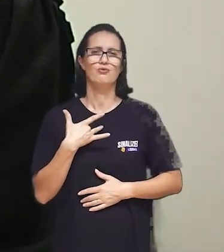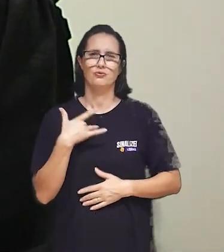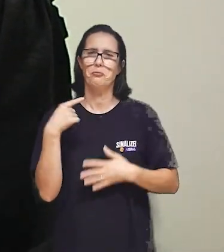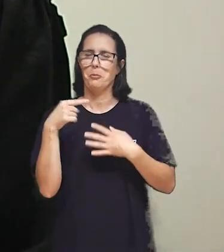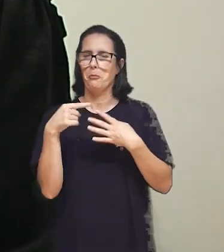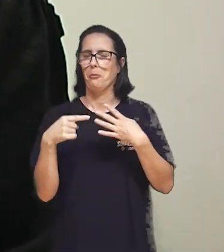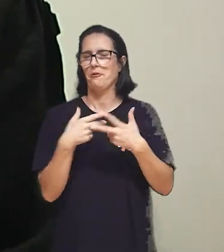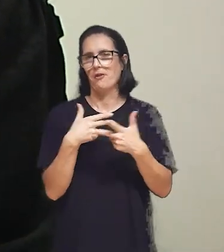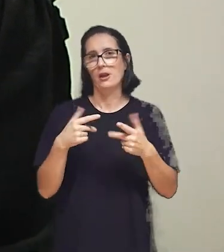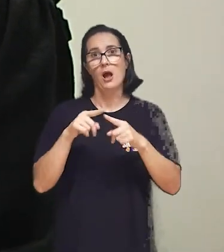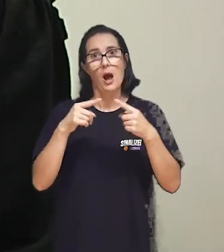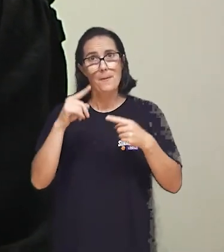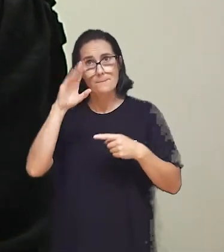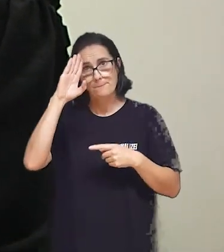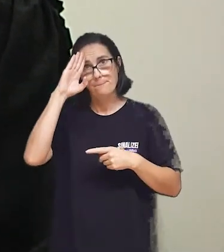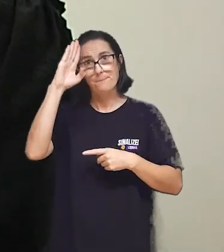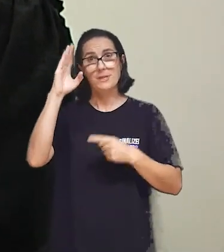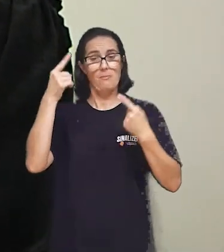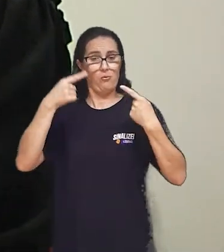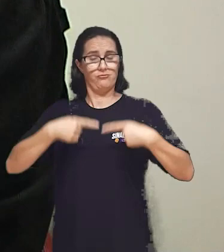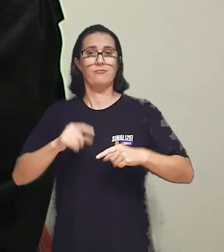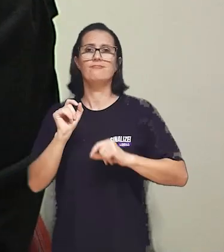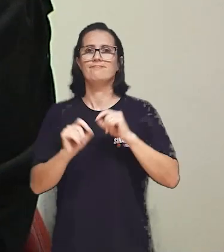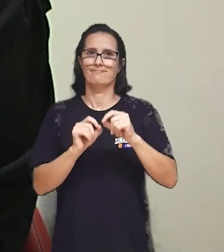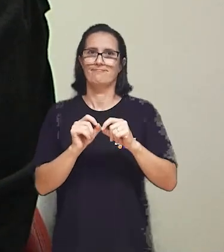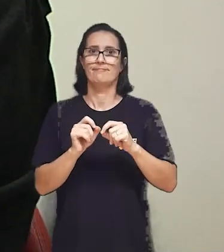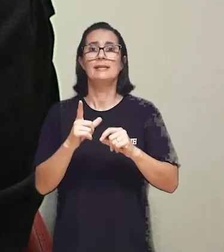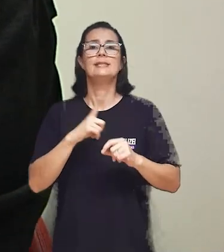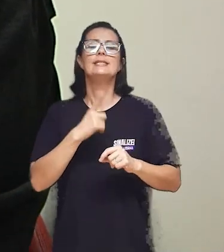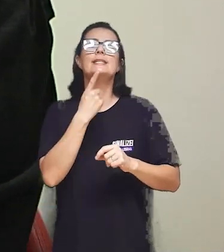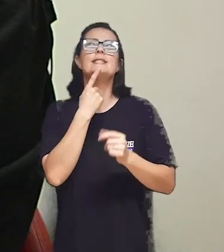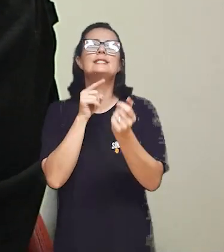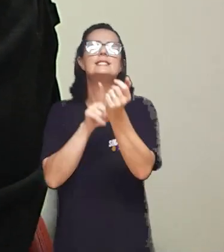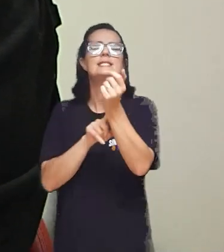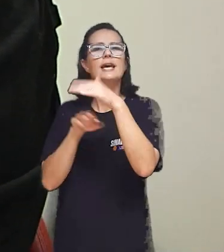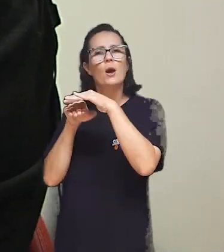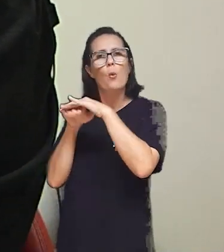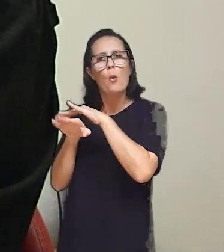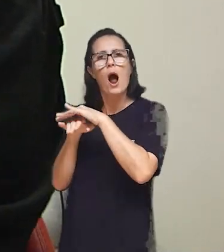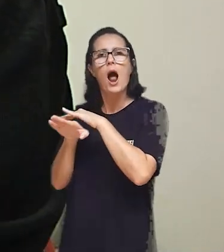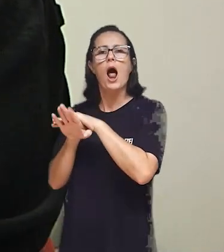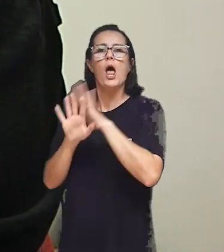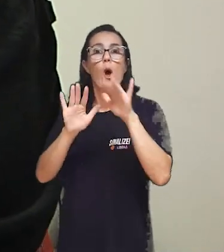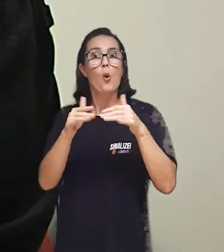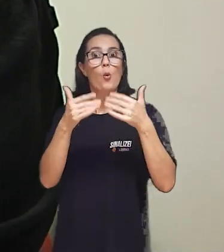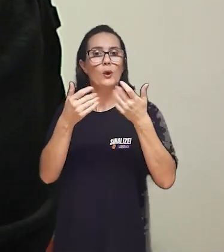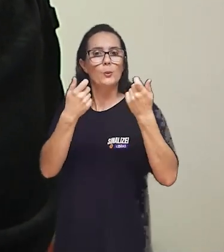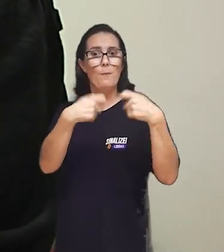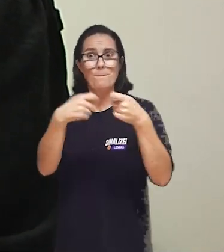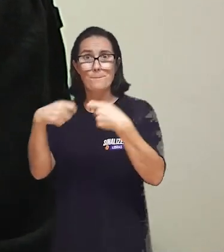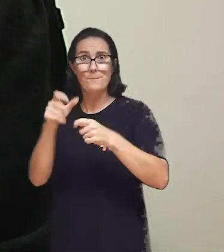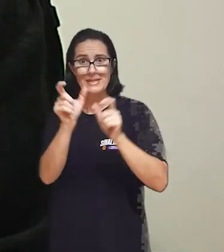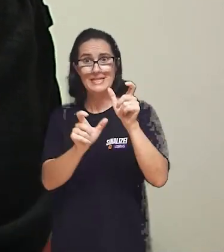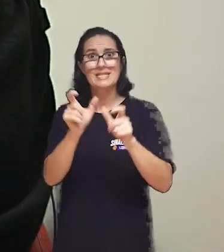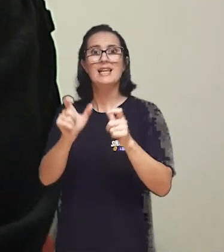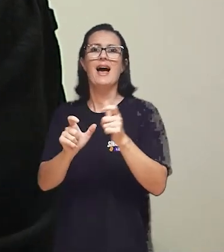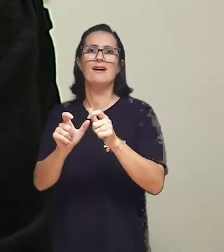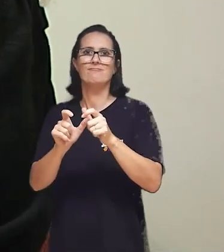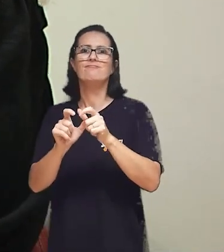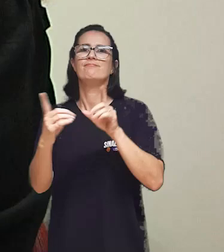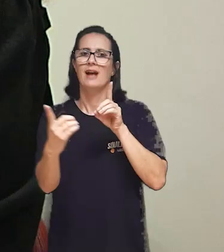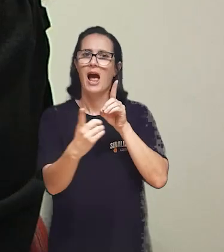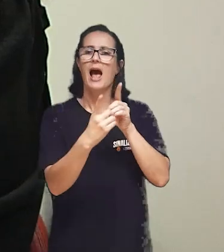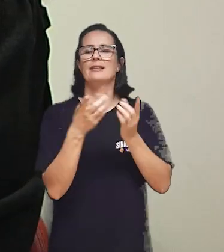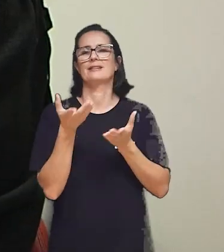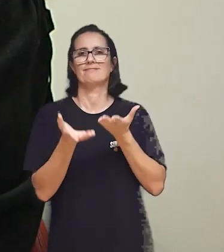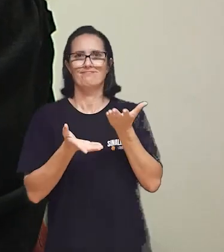que o principal desafio é manter os estoques para poder atender a todos, toda a população, toda a